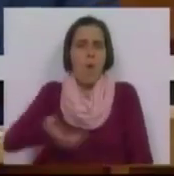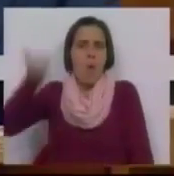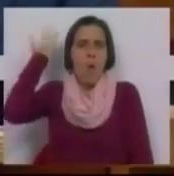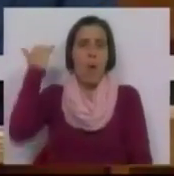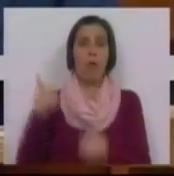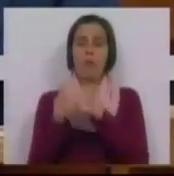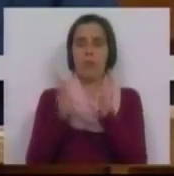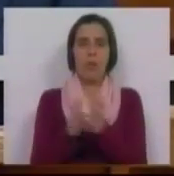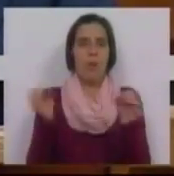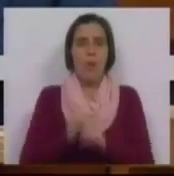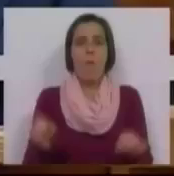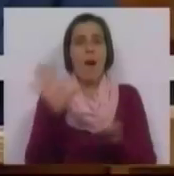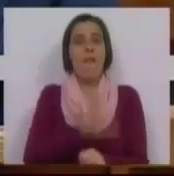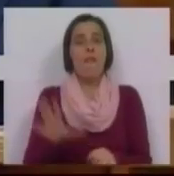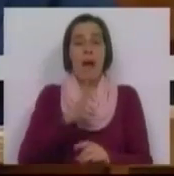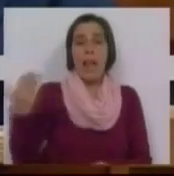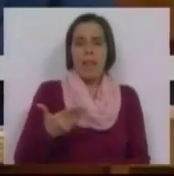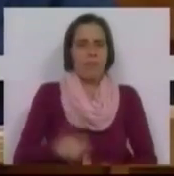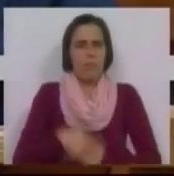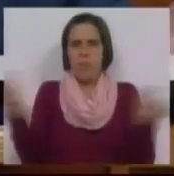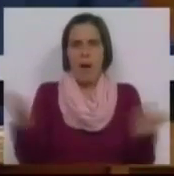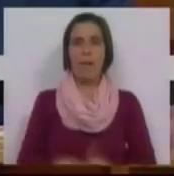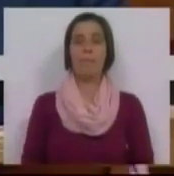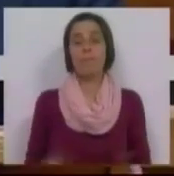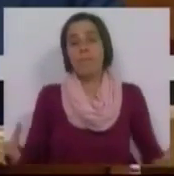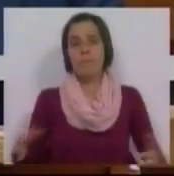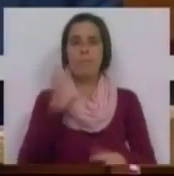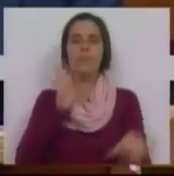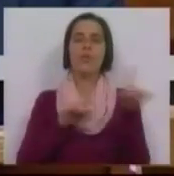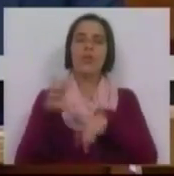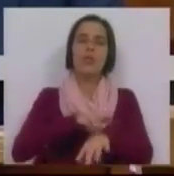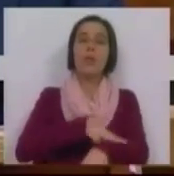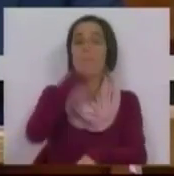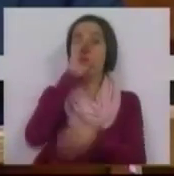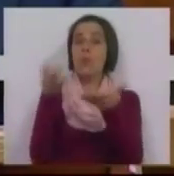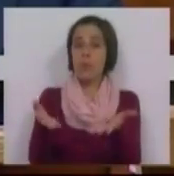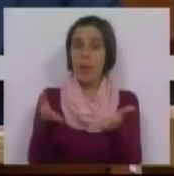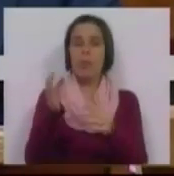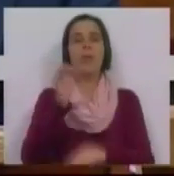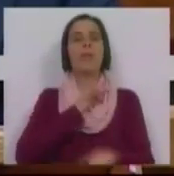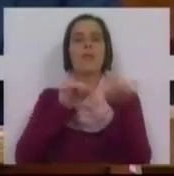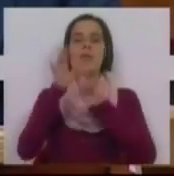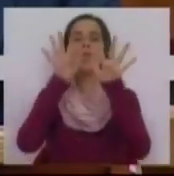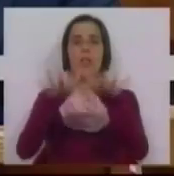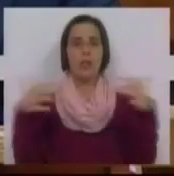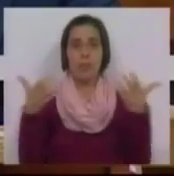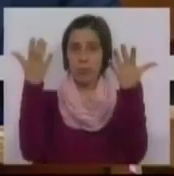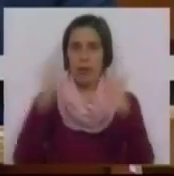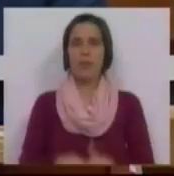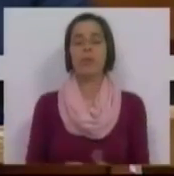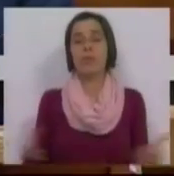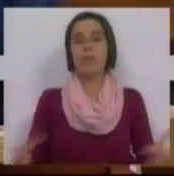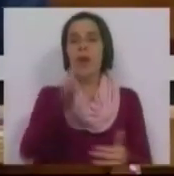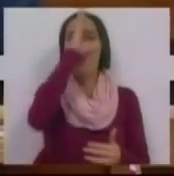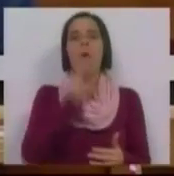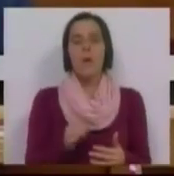muito, toda e qualquer forma de legitimação. Senhoras e senhores membros do Governo, senhoras e senhores deputados,